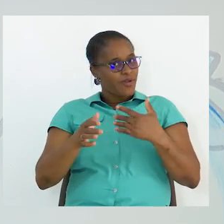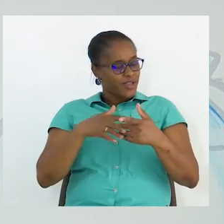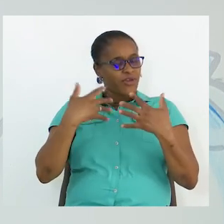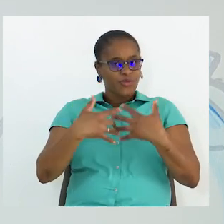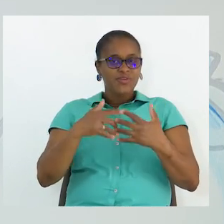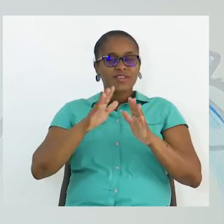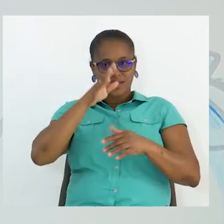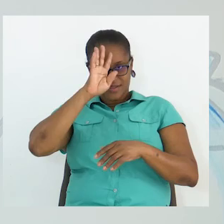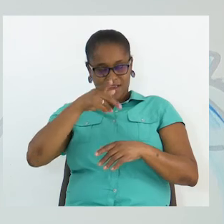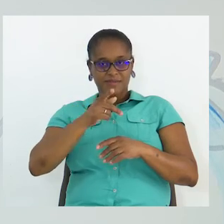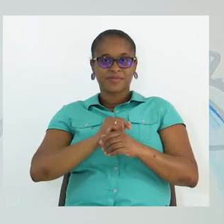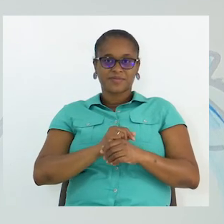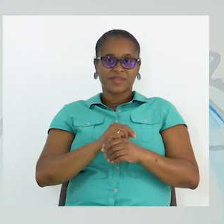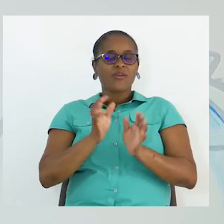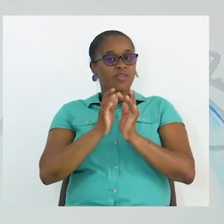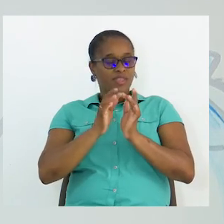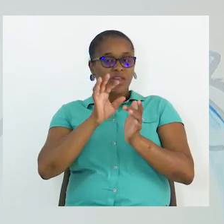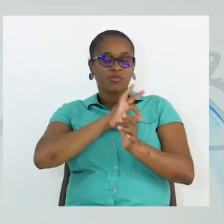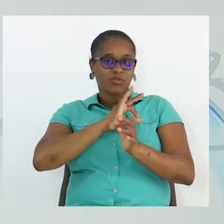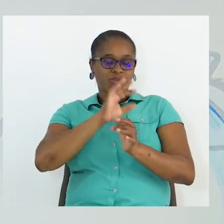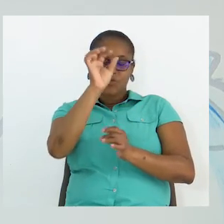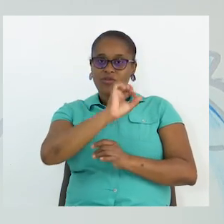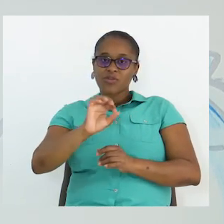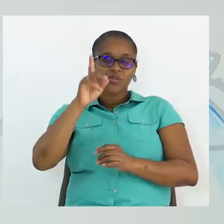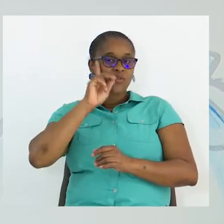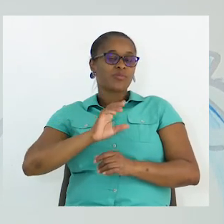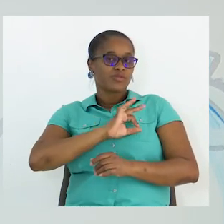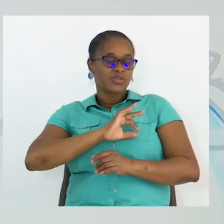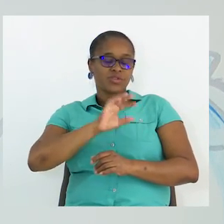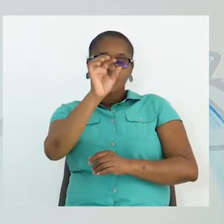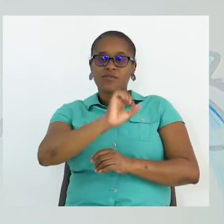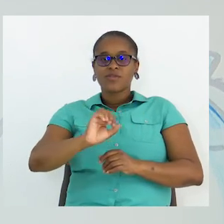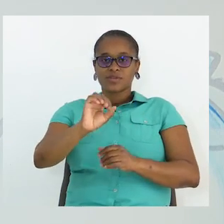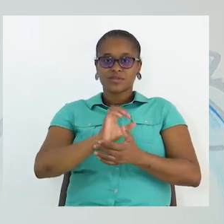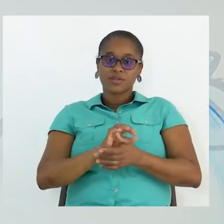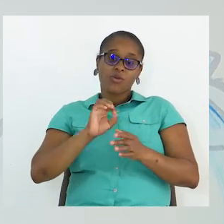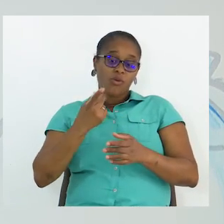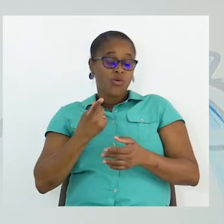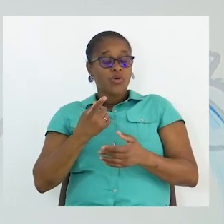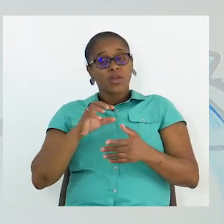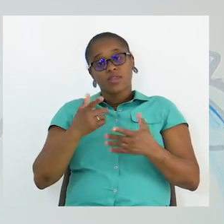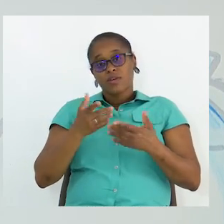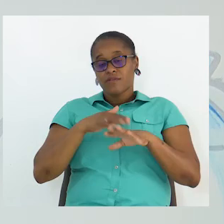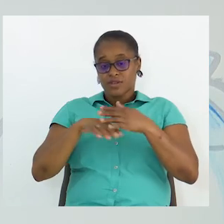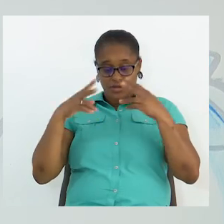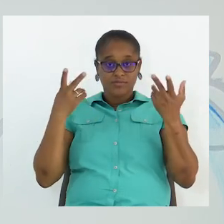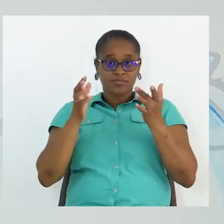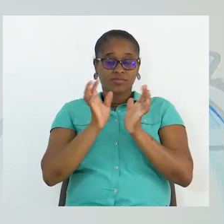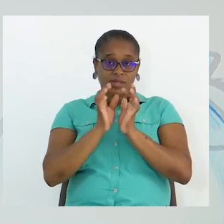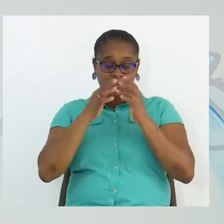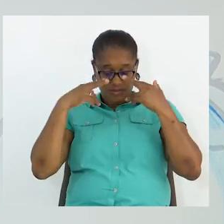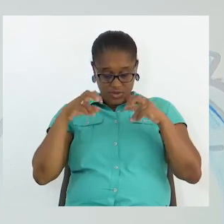dúvida, já sabem. Contactar o vosso professor ou a vossa professora. Ou então fazer pesquisas também na